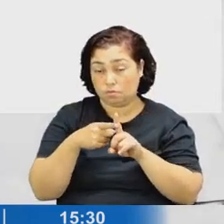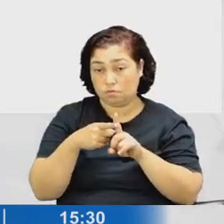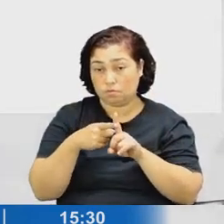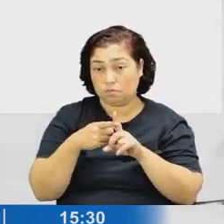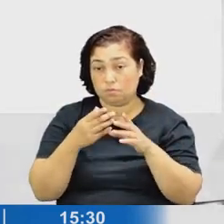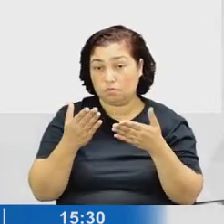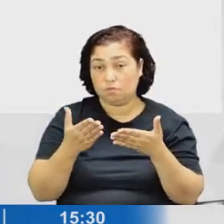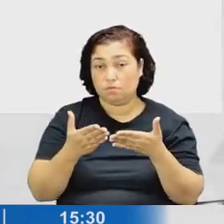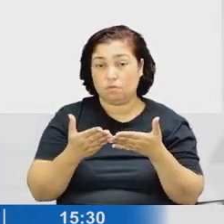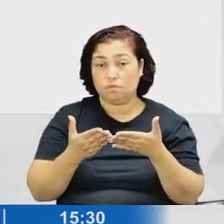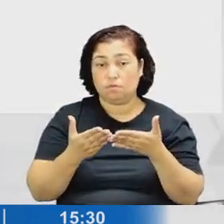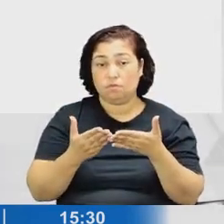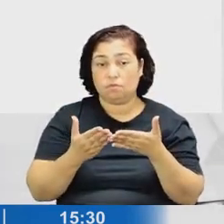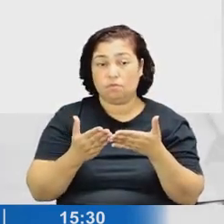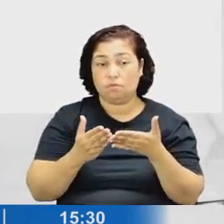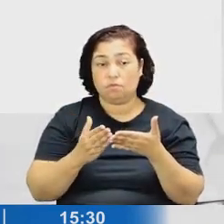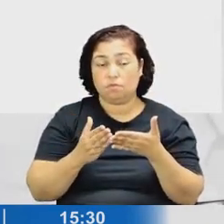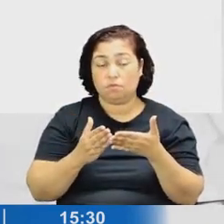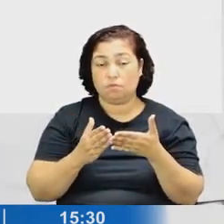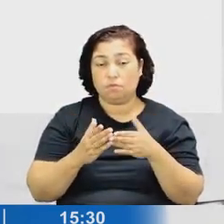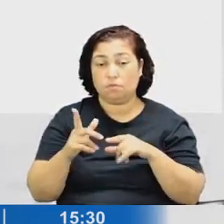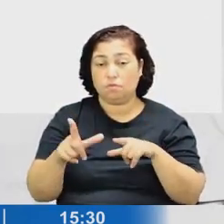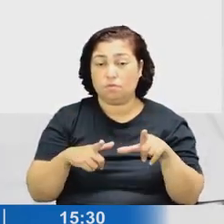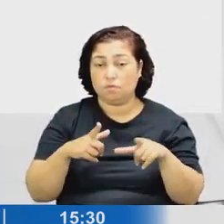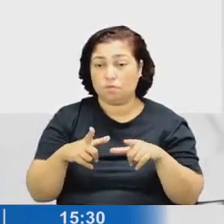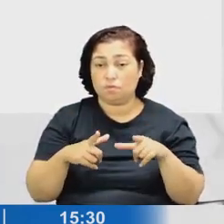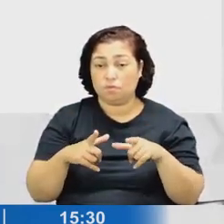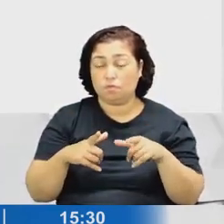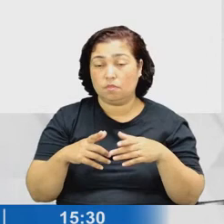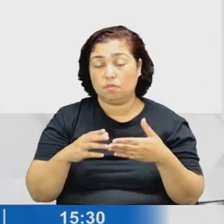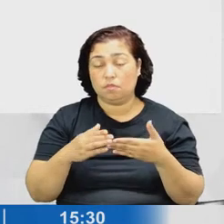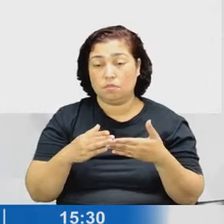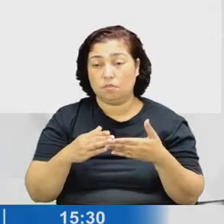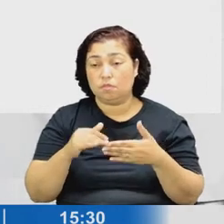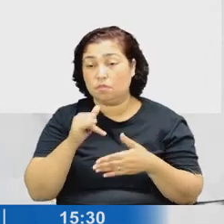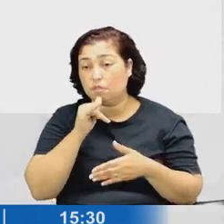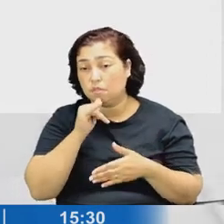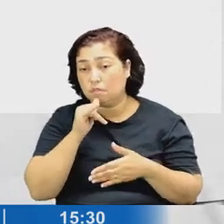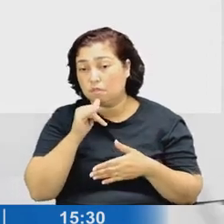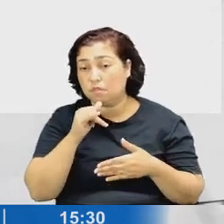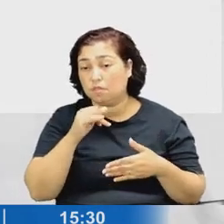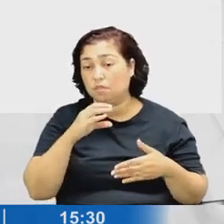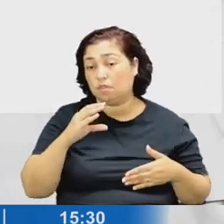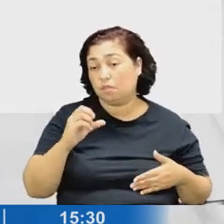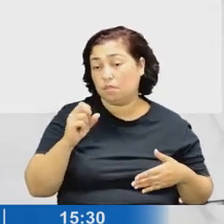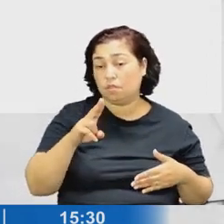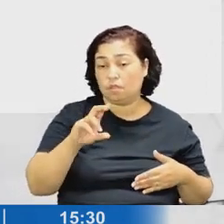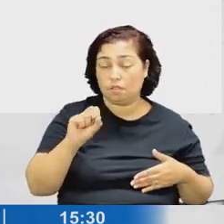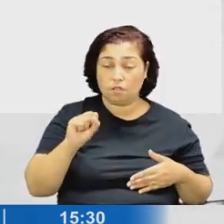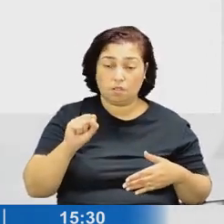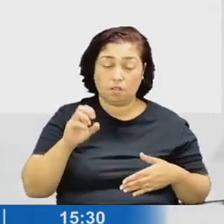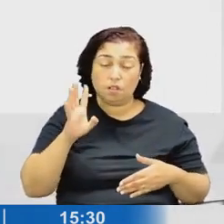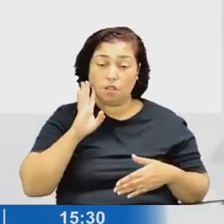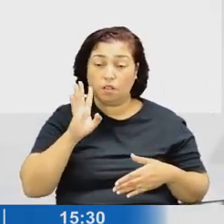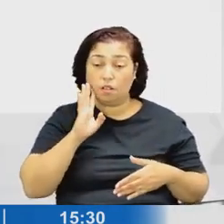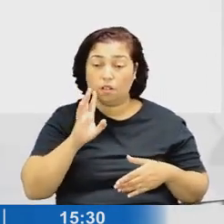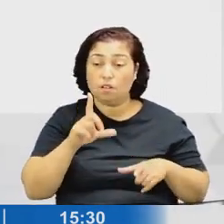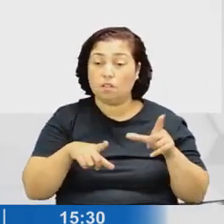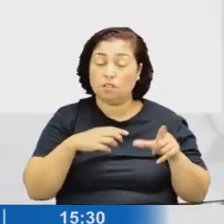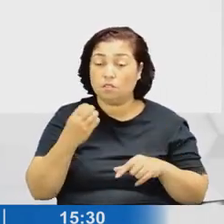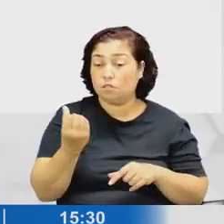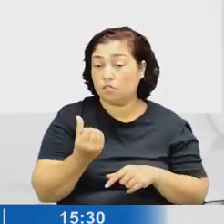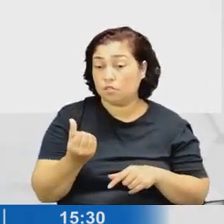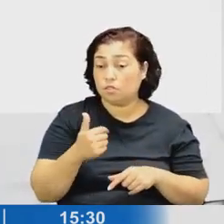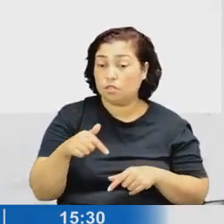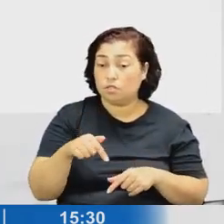horrível aí você bota assim a gente não trabalha causa Então tá dois tá então a minha causa tá legal tá Tô trabalhando seis aqui sete